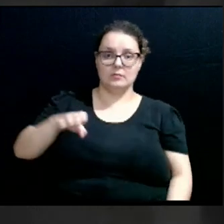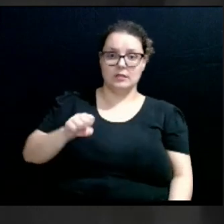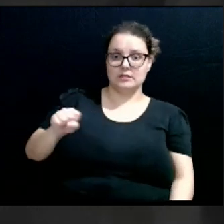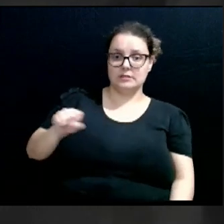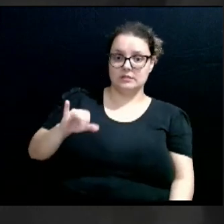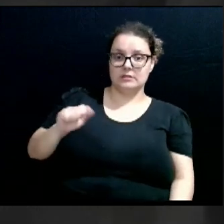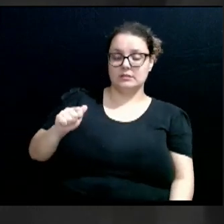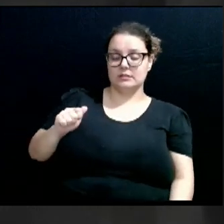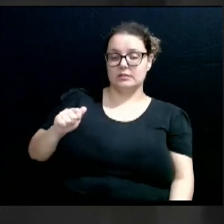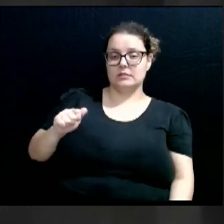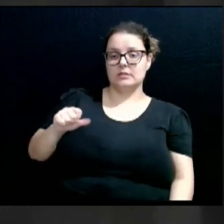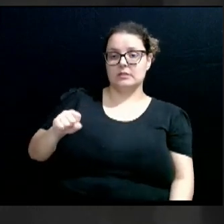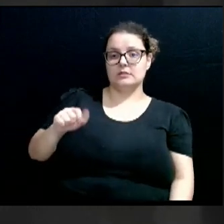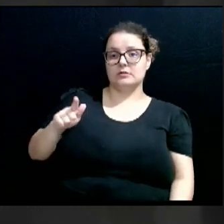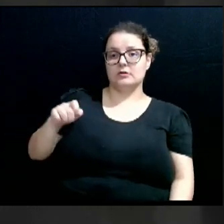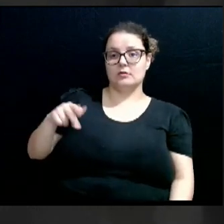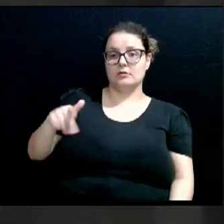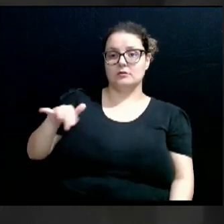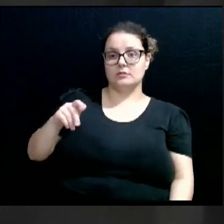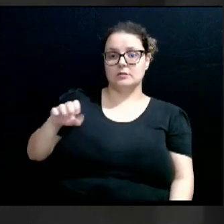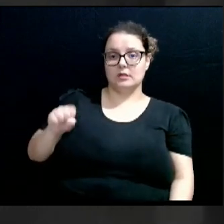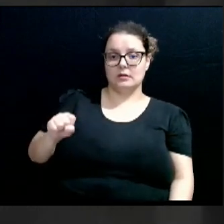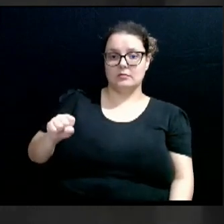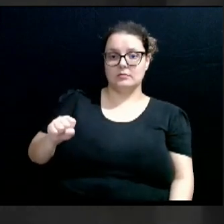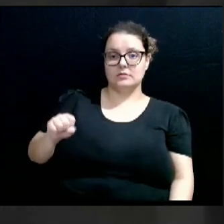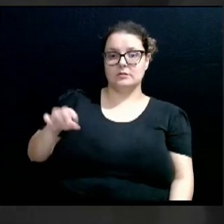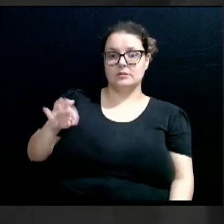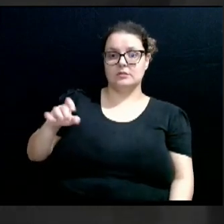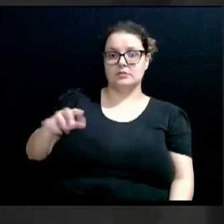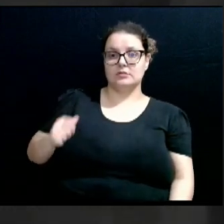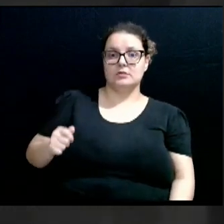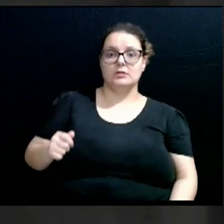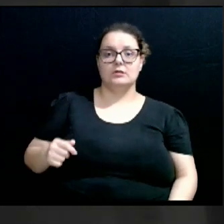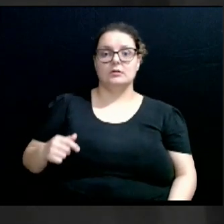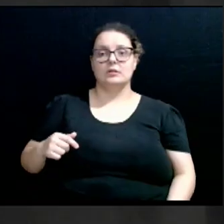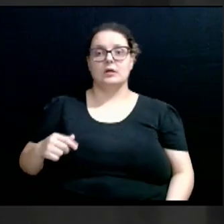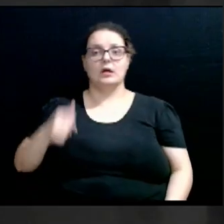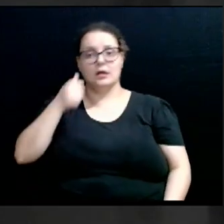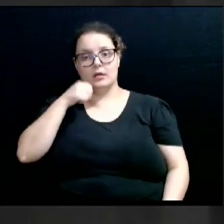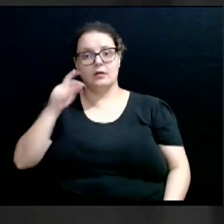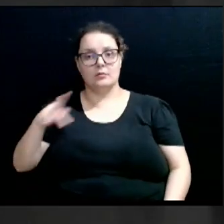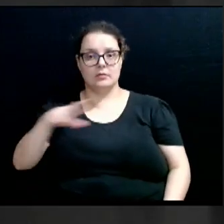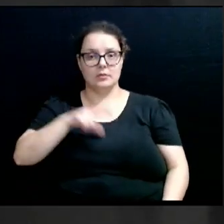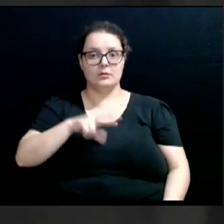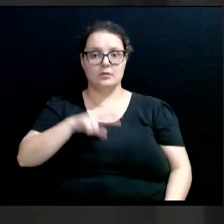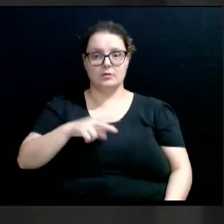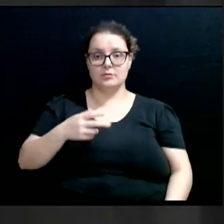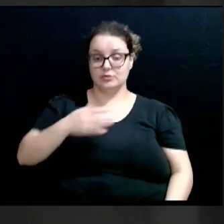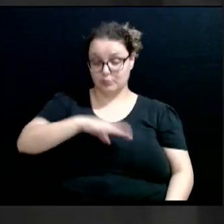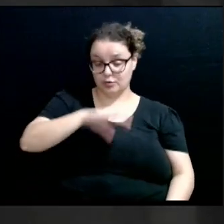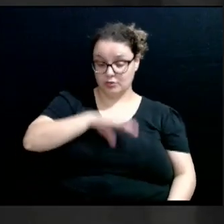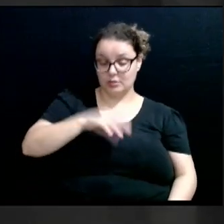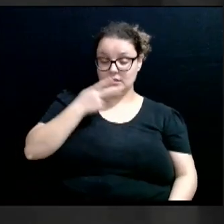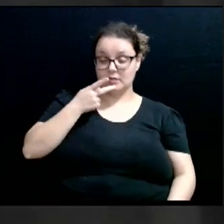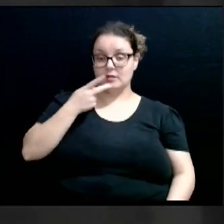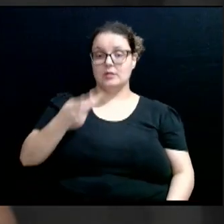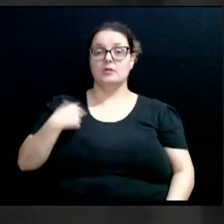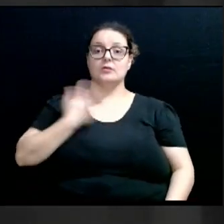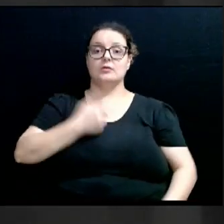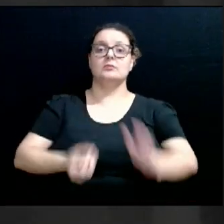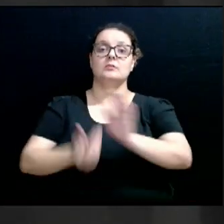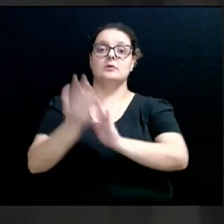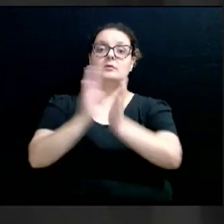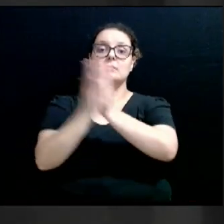português falou, nós vamos montar uma biblioteca. Eu falei, então deixa que eu monto. E aí, depois das aulas, eu ia lá